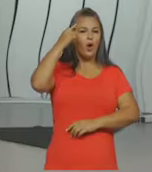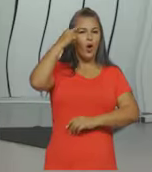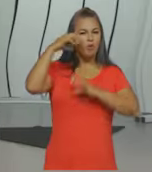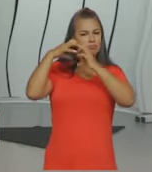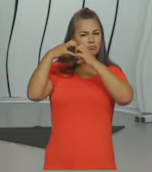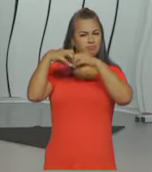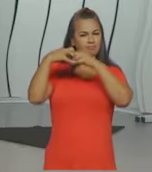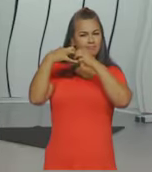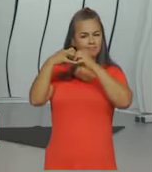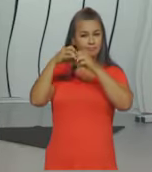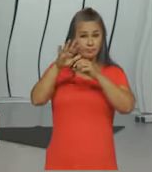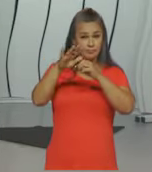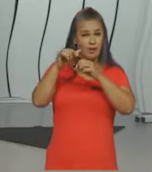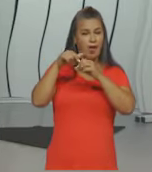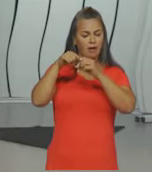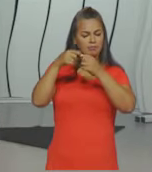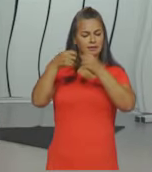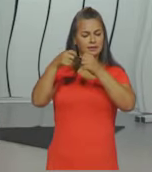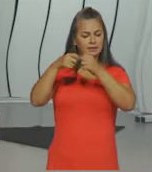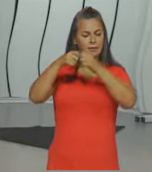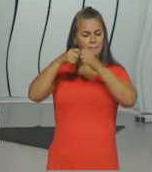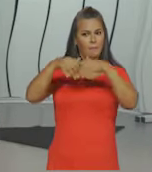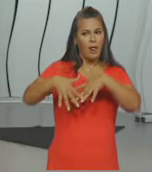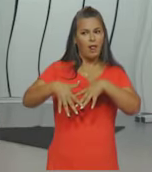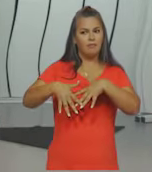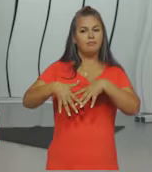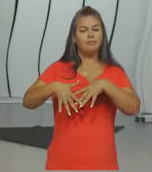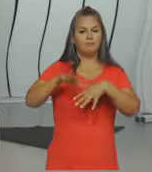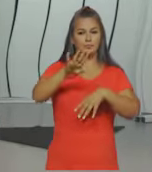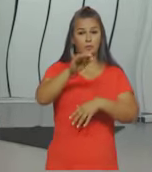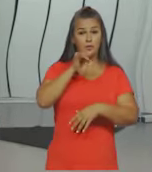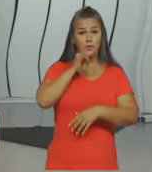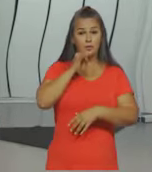Quando a menina nasce, ela já tem